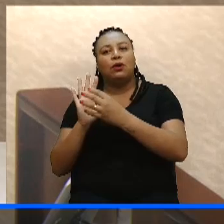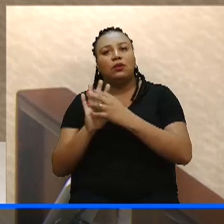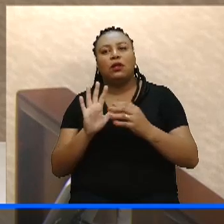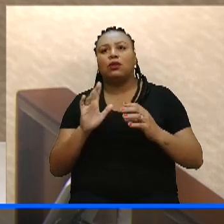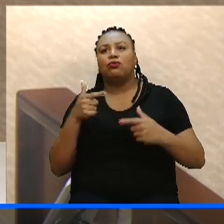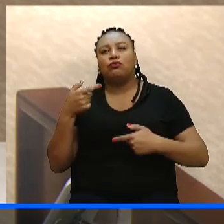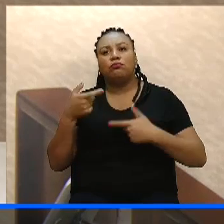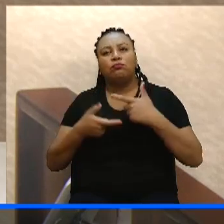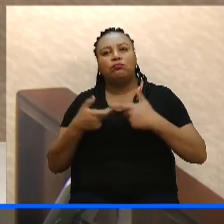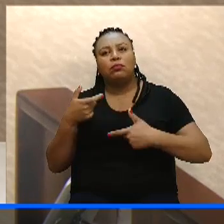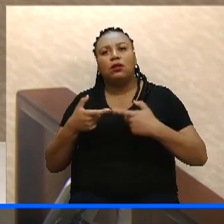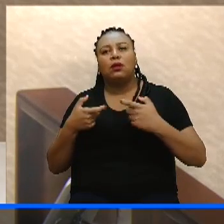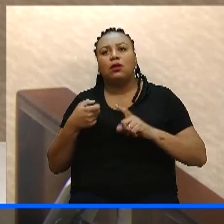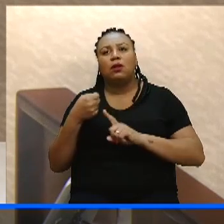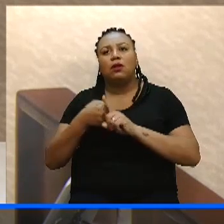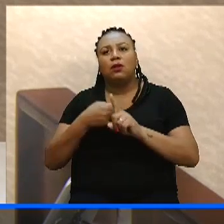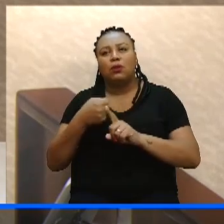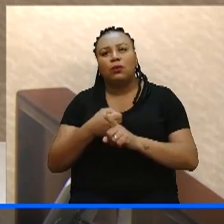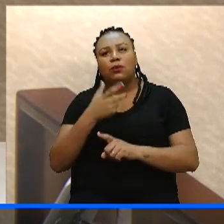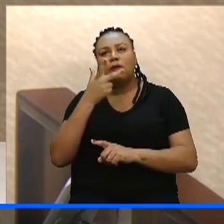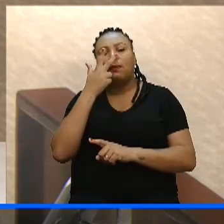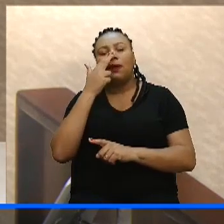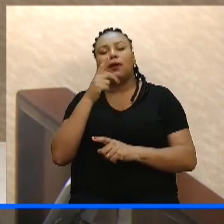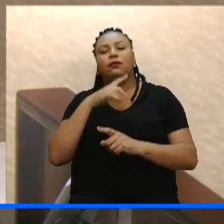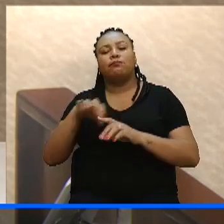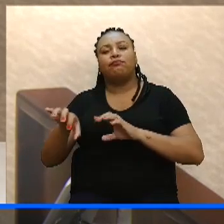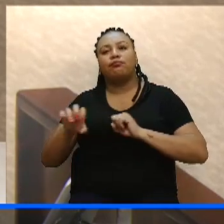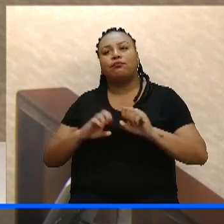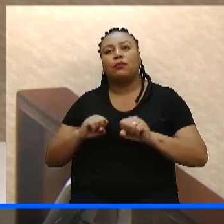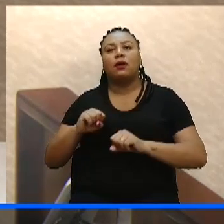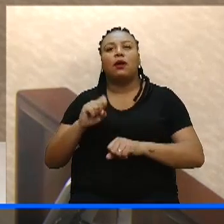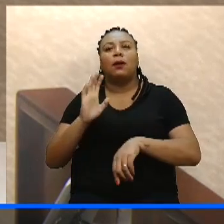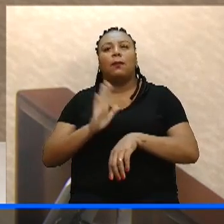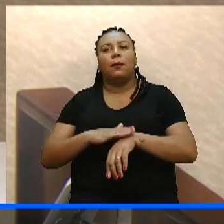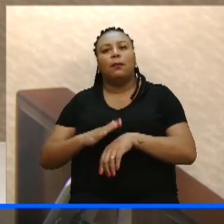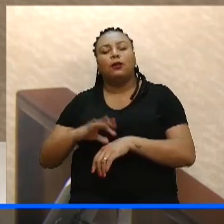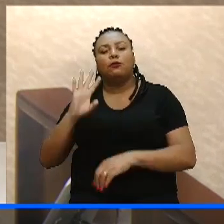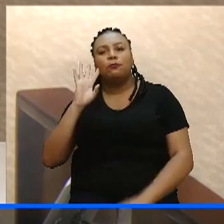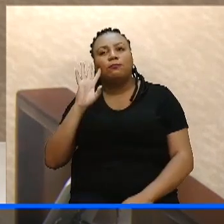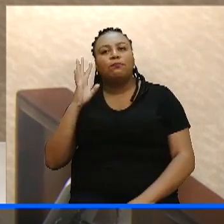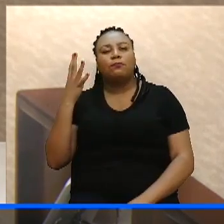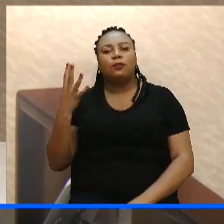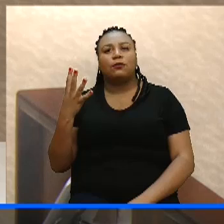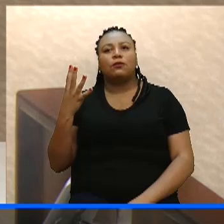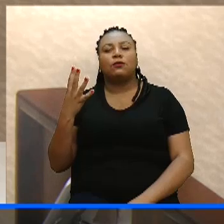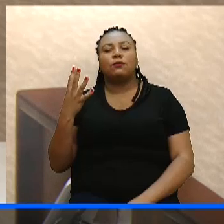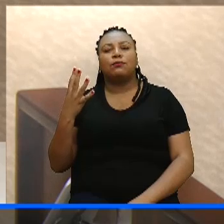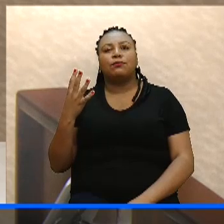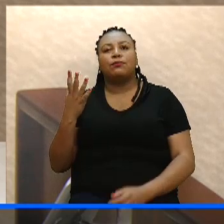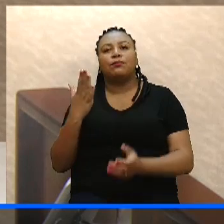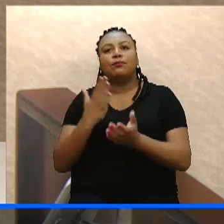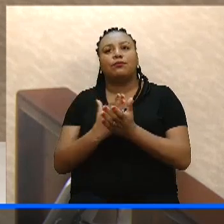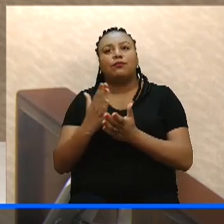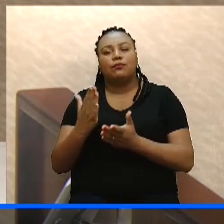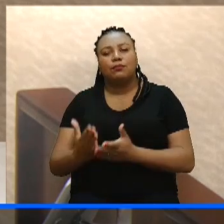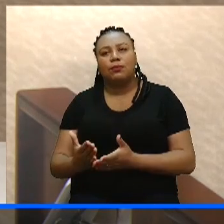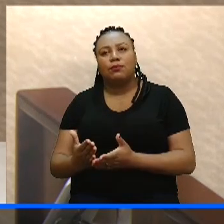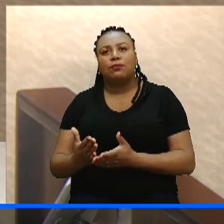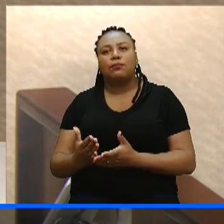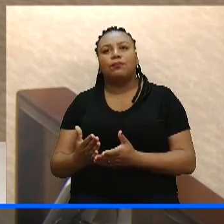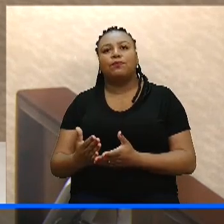lutas parece arrastar para se aqueles momentos decisivos a partir dos quais